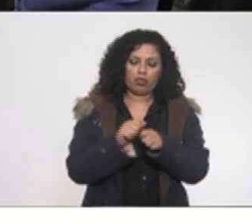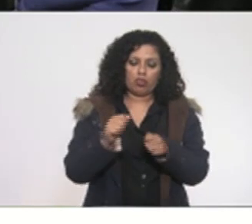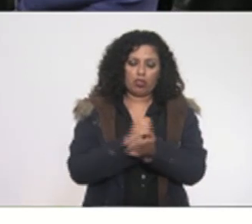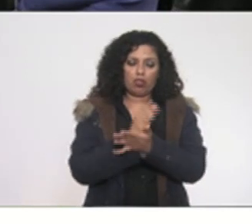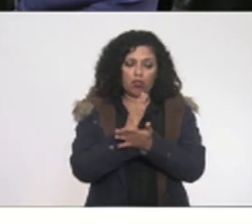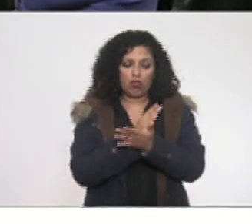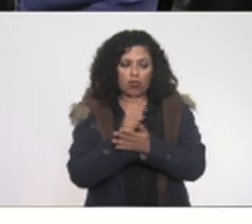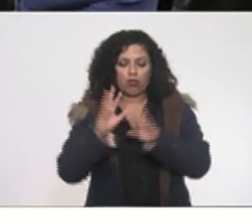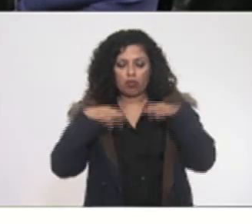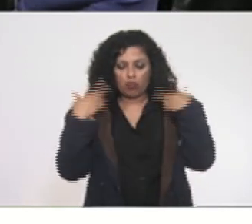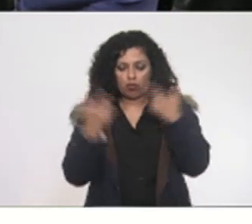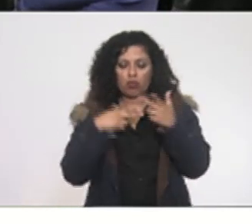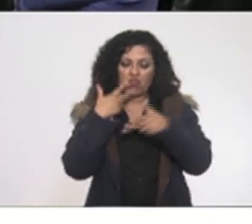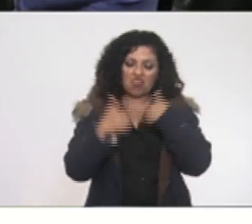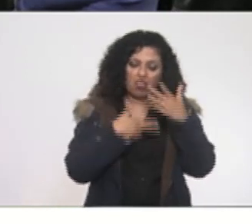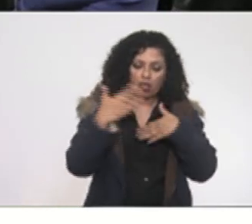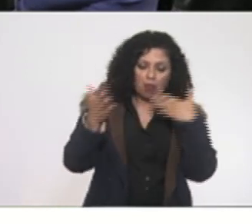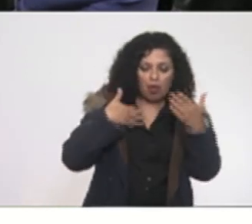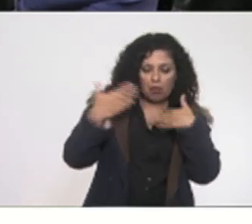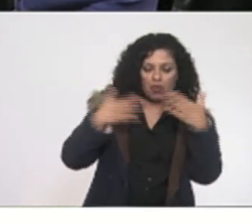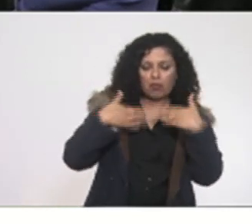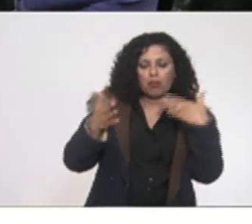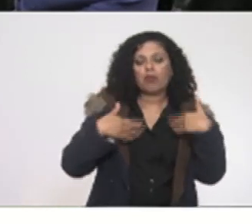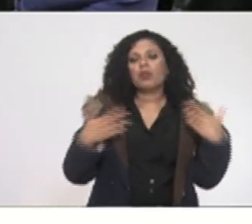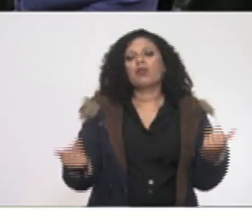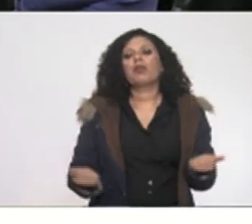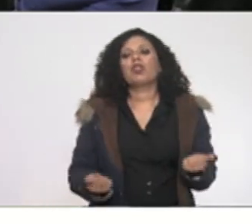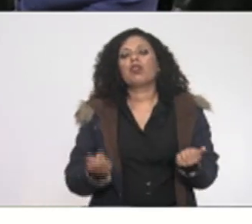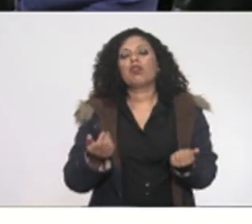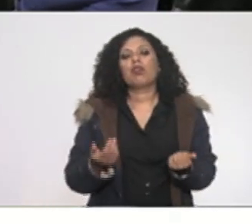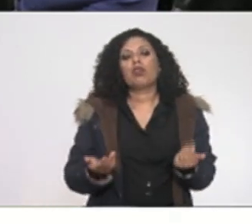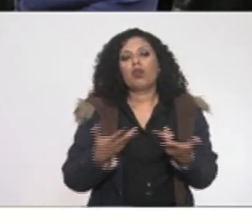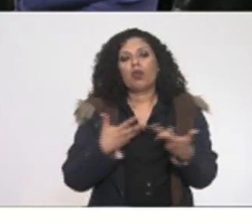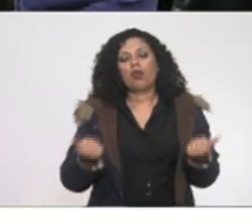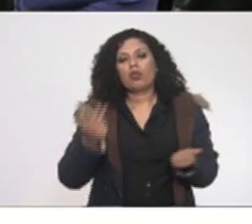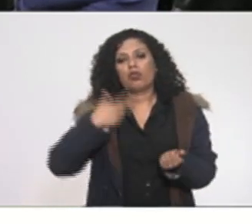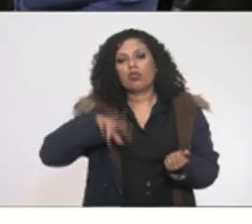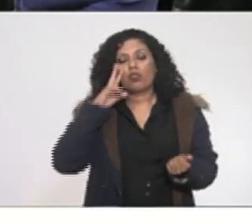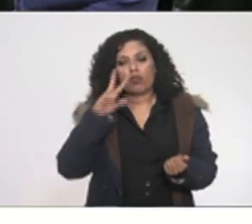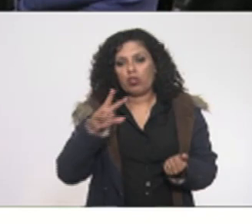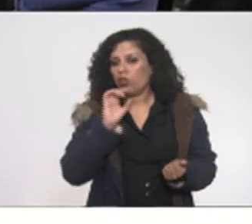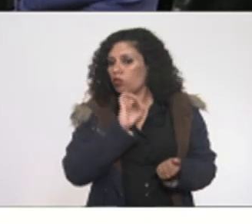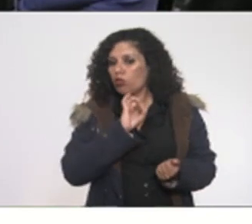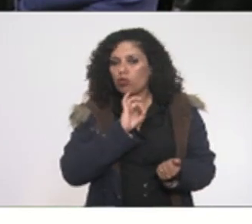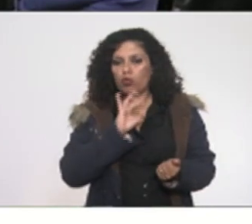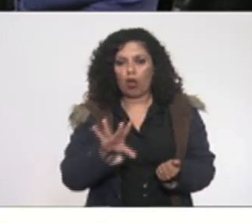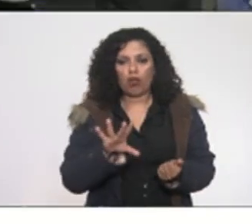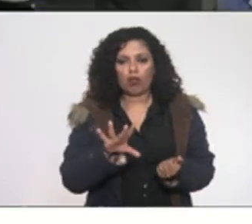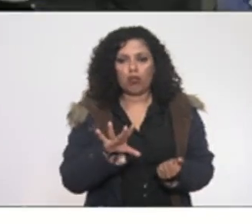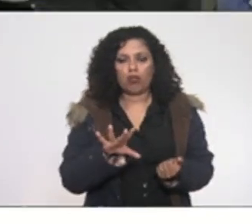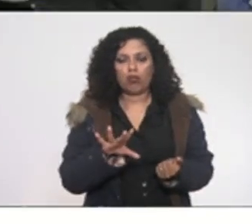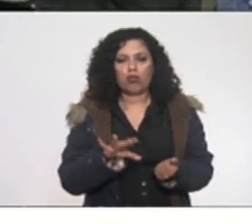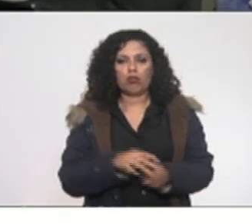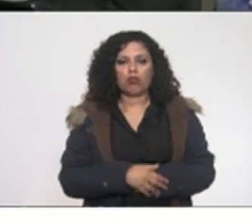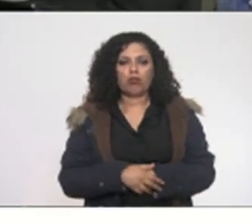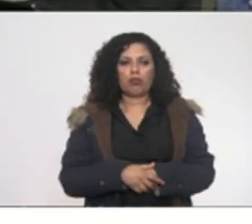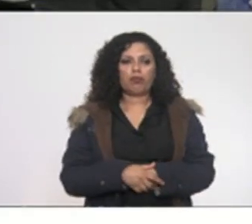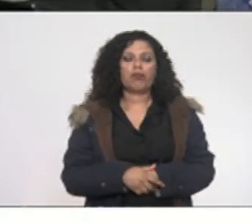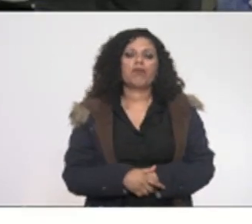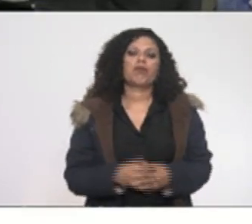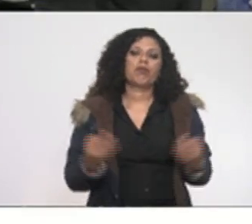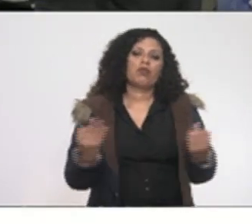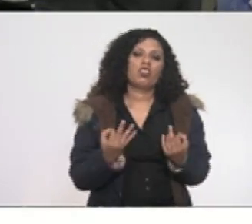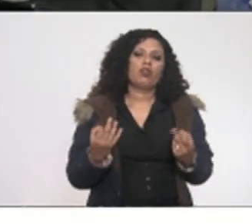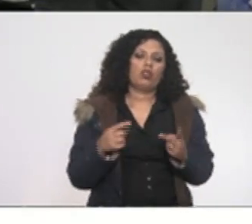reuniões, deu algumas sugestões de que a gente via. Somente isso? Somente isso. Não teve articulação, não. Teve Perfeito.